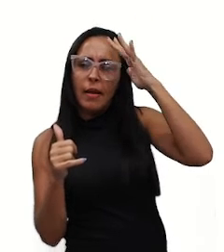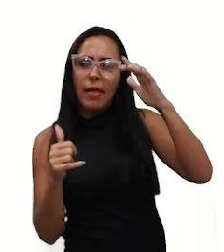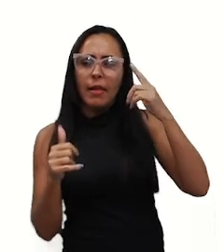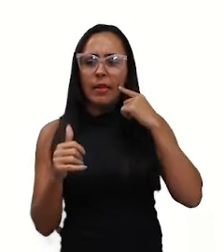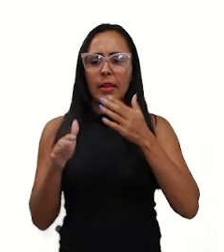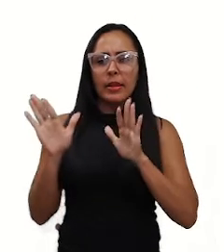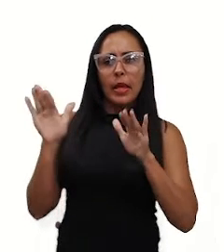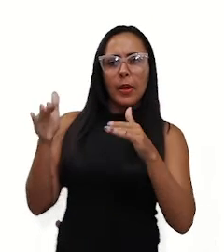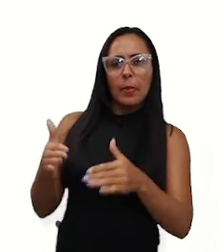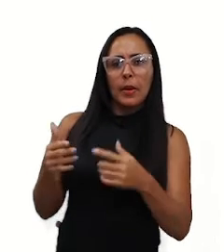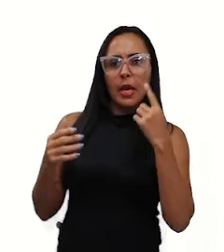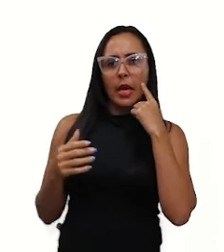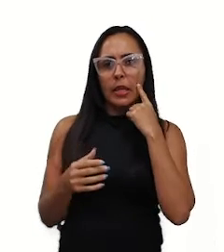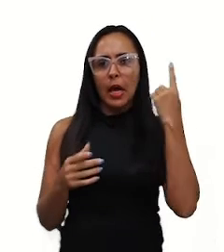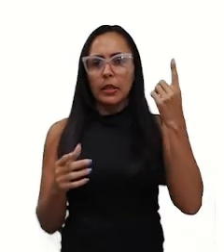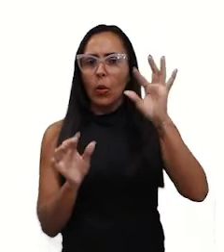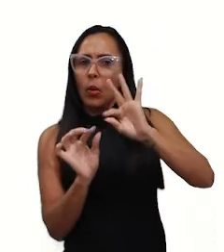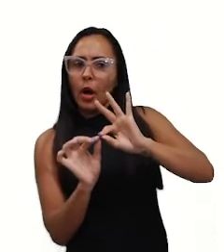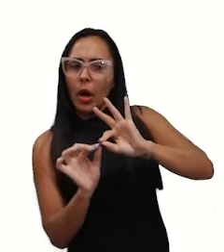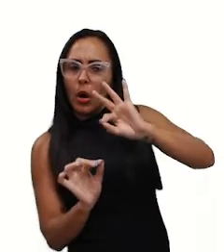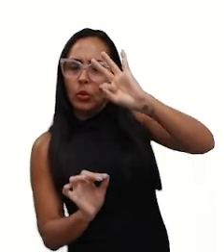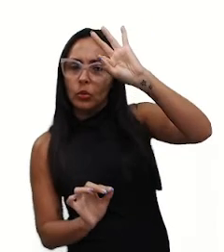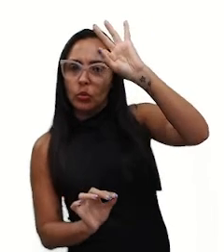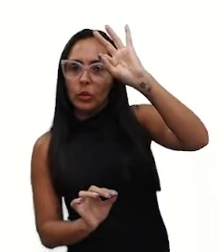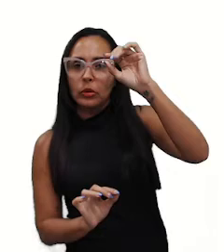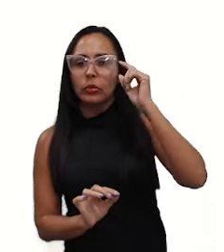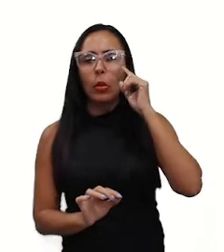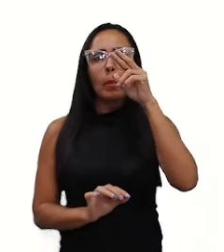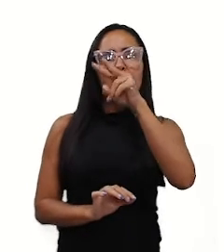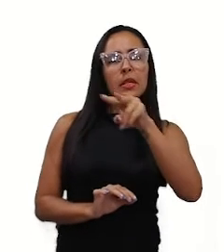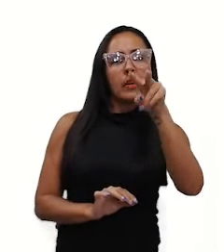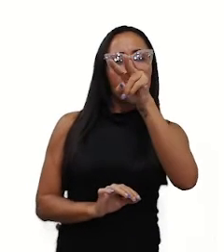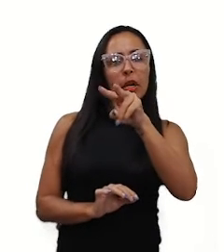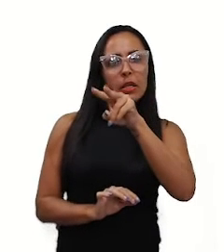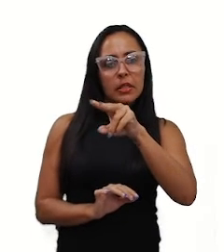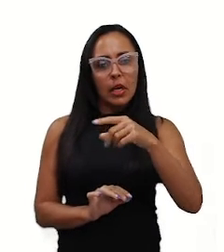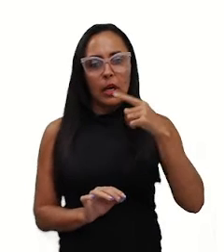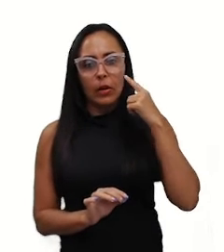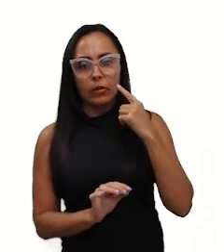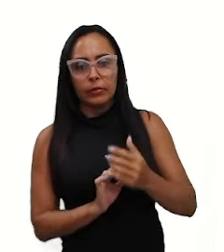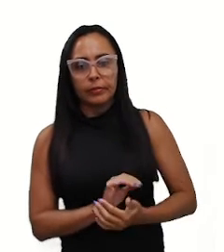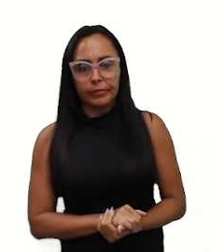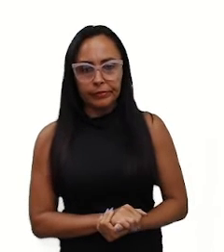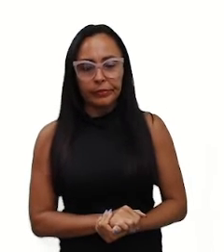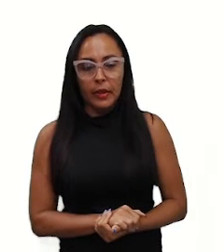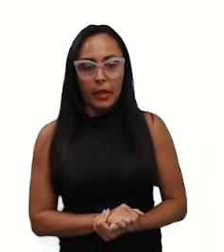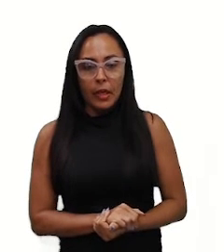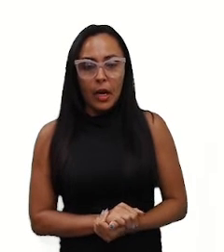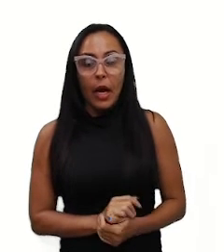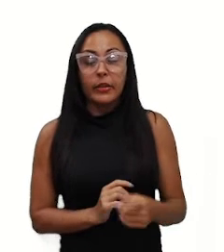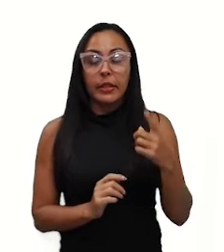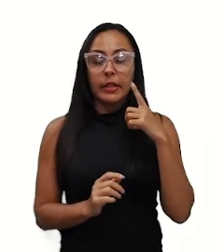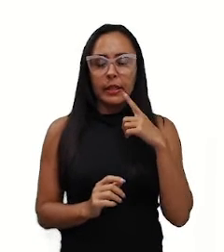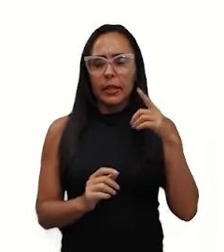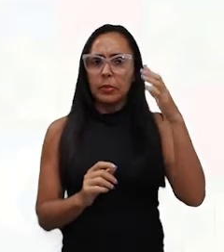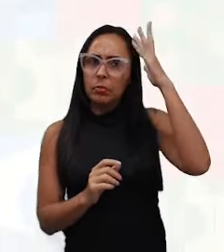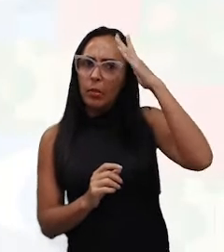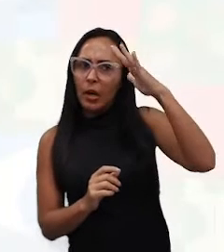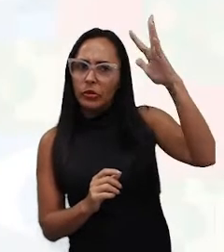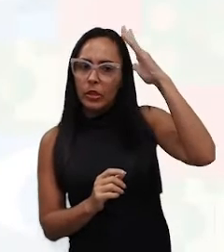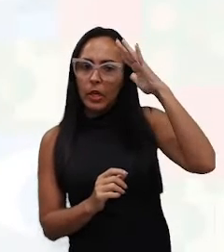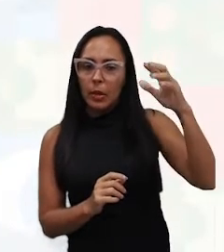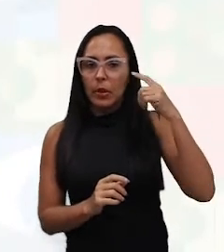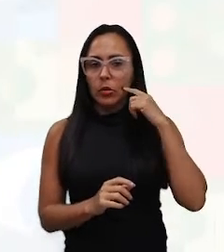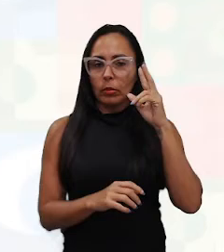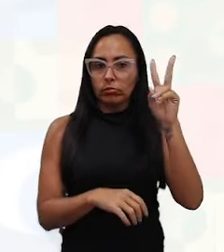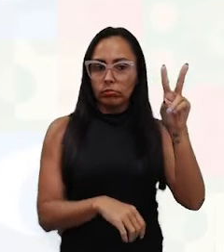a altura dos olhos de um observador em relação à linha de terra. Então, a gente imaginar que uma pessoa está em